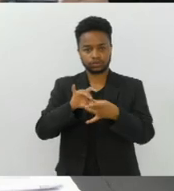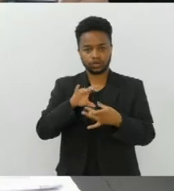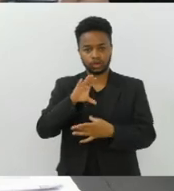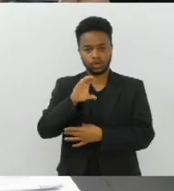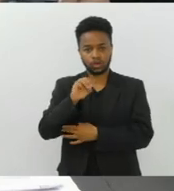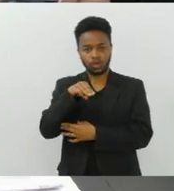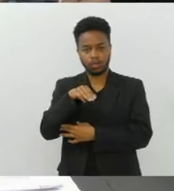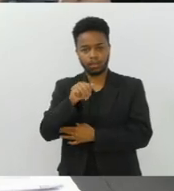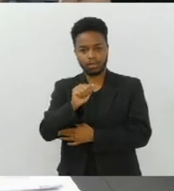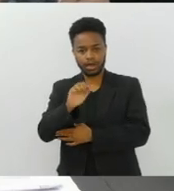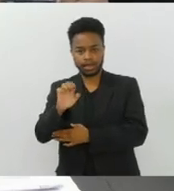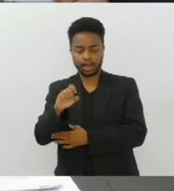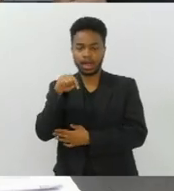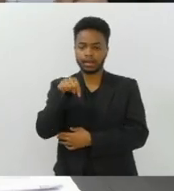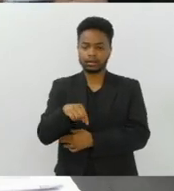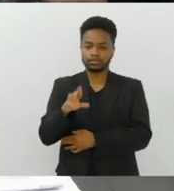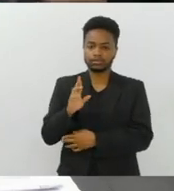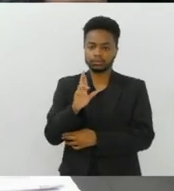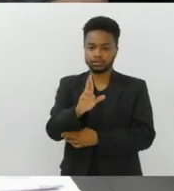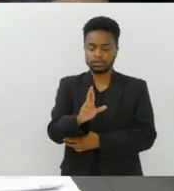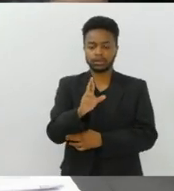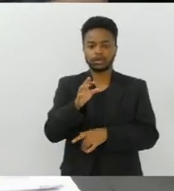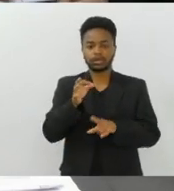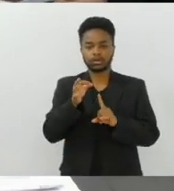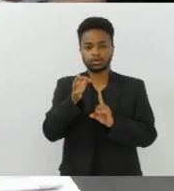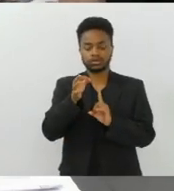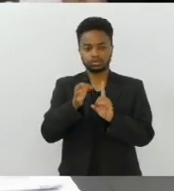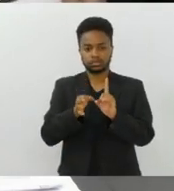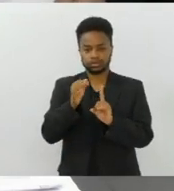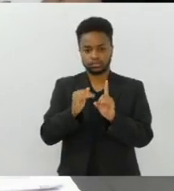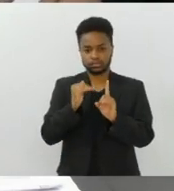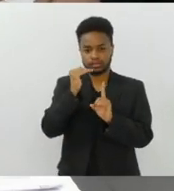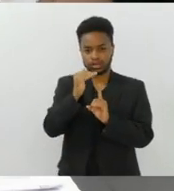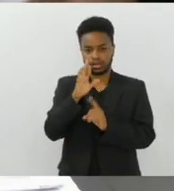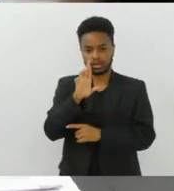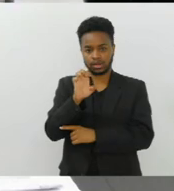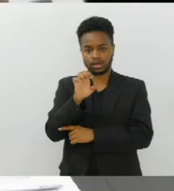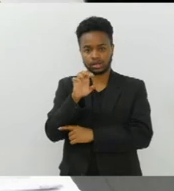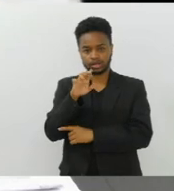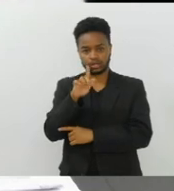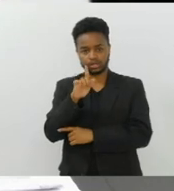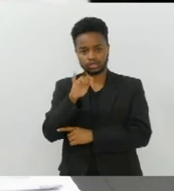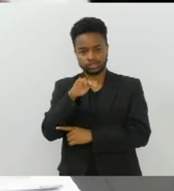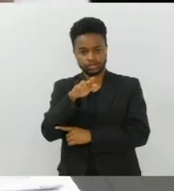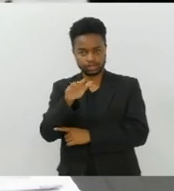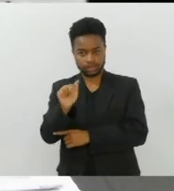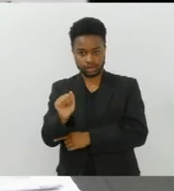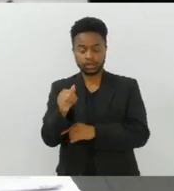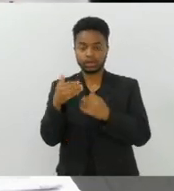aqui representando a desembargadora Regina. E então, para que tenham